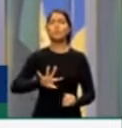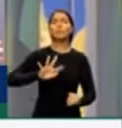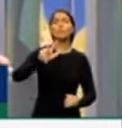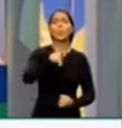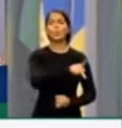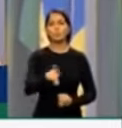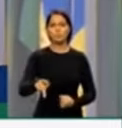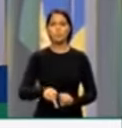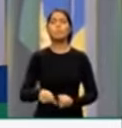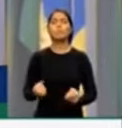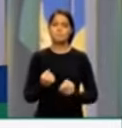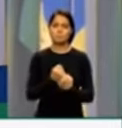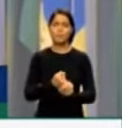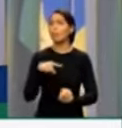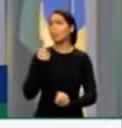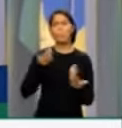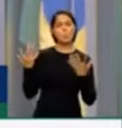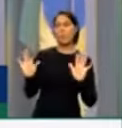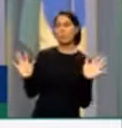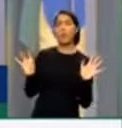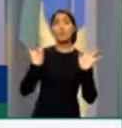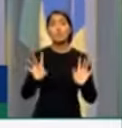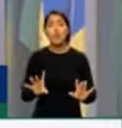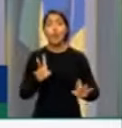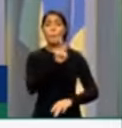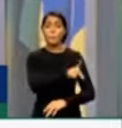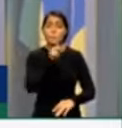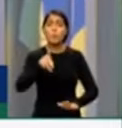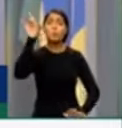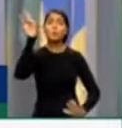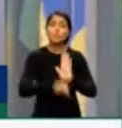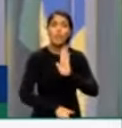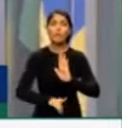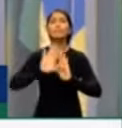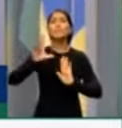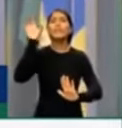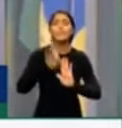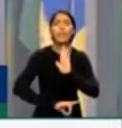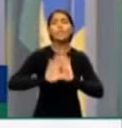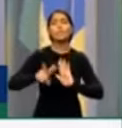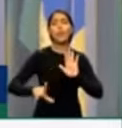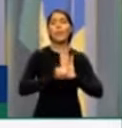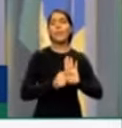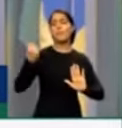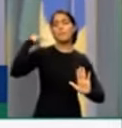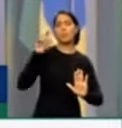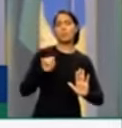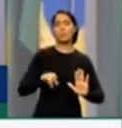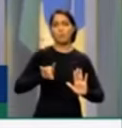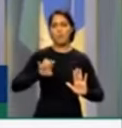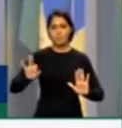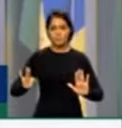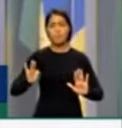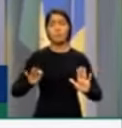professores a gente não quer nada demais nós queremos apenas um reconhecimento do direito o direito que já está na lei do antigo fundef e